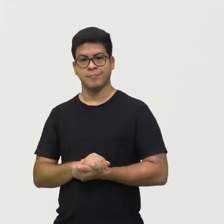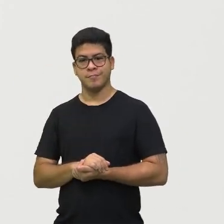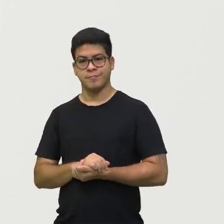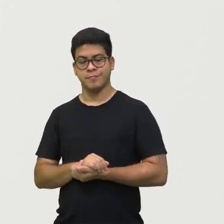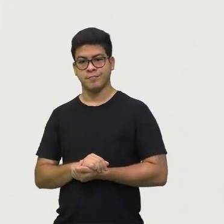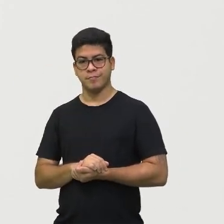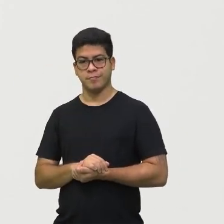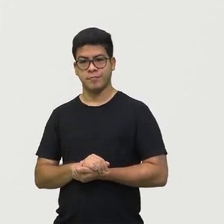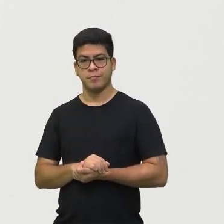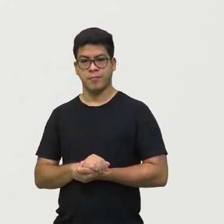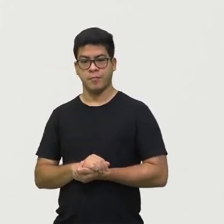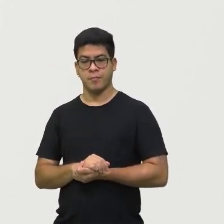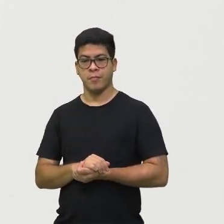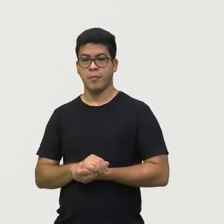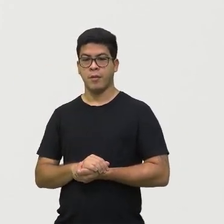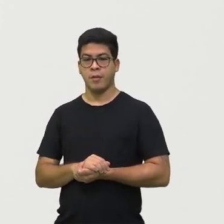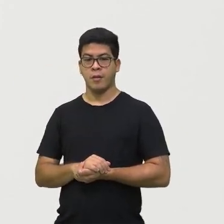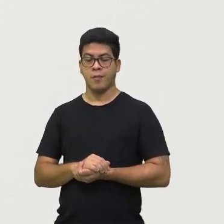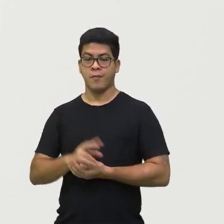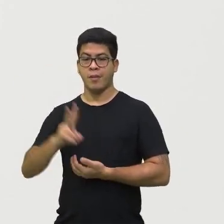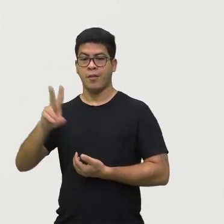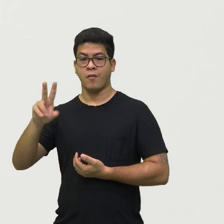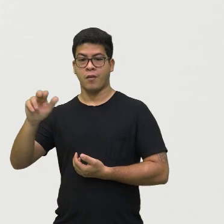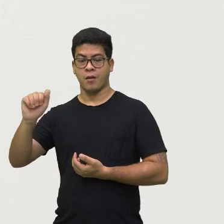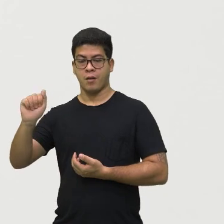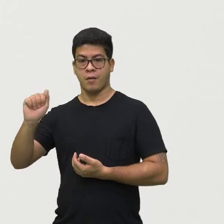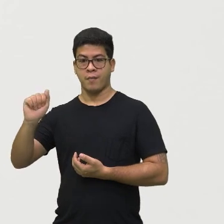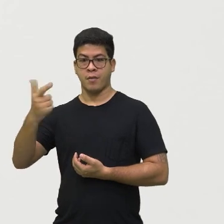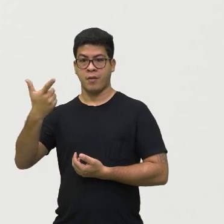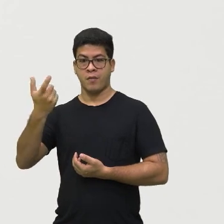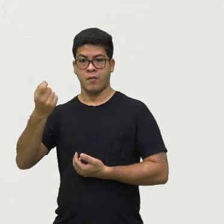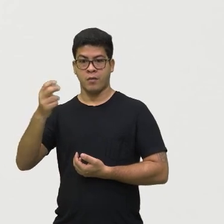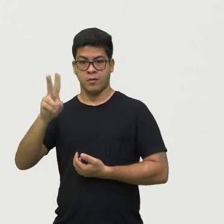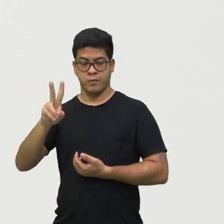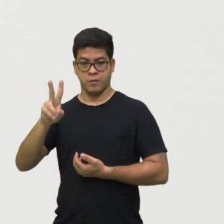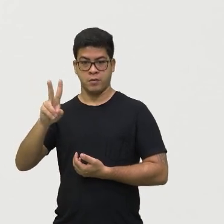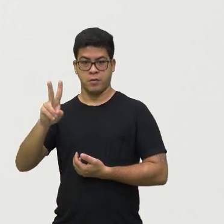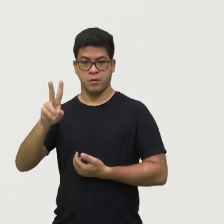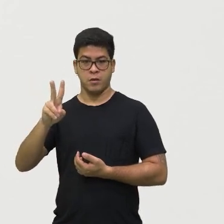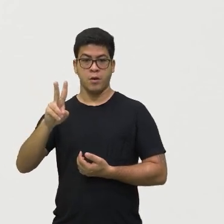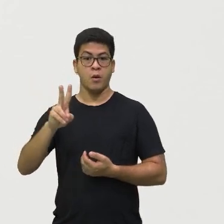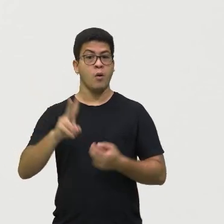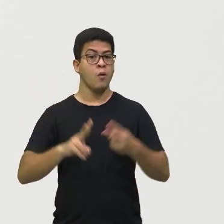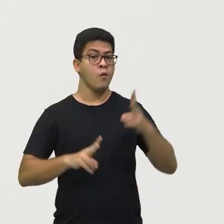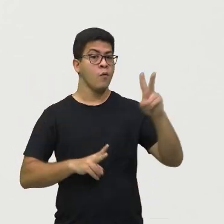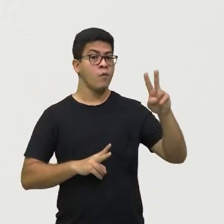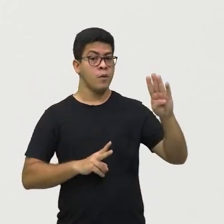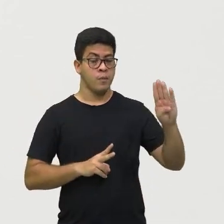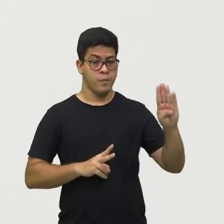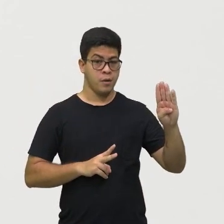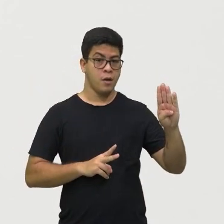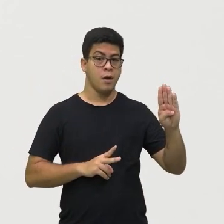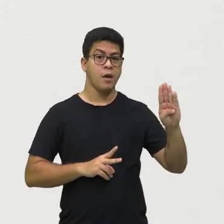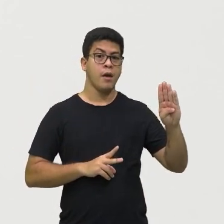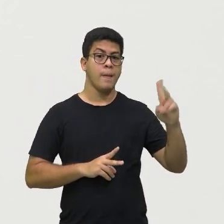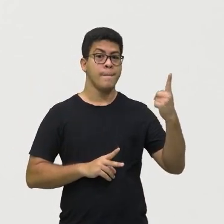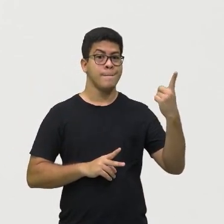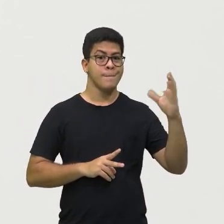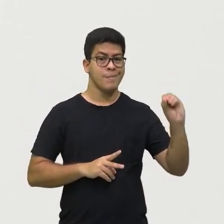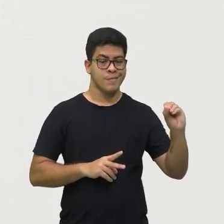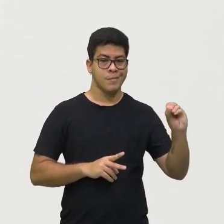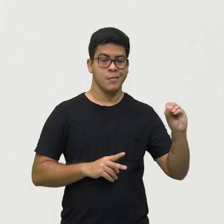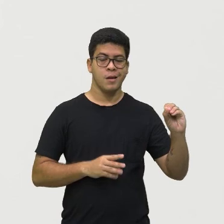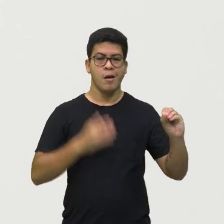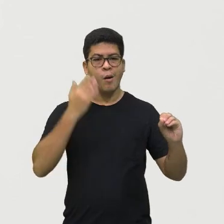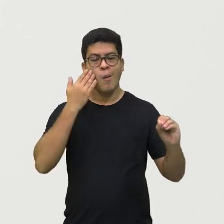na superfície A, VA, vale 20 e na superfície B vale menos 10. Por quê? Porque lá na figura, pessoal,